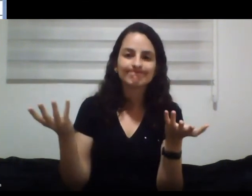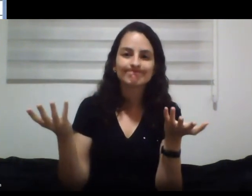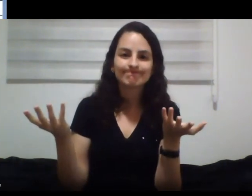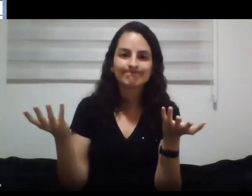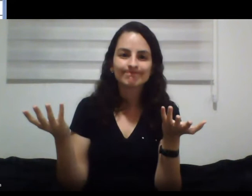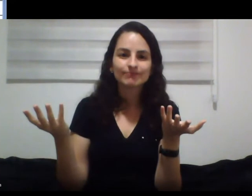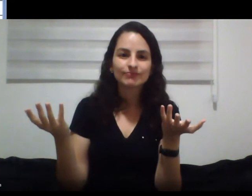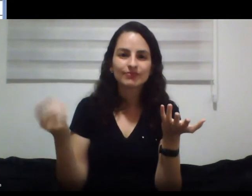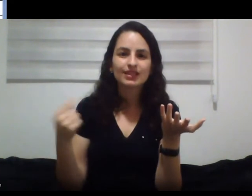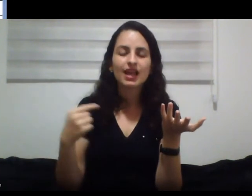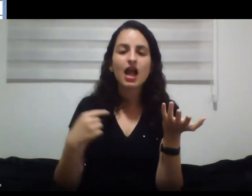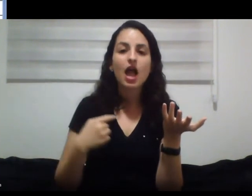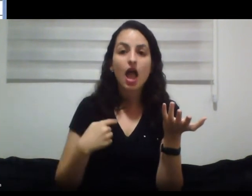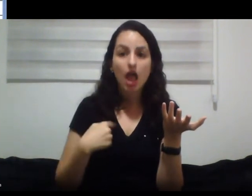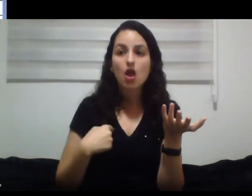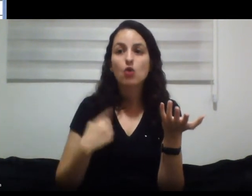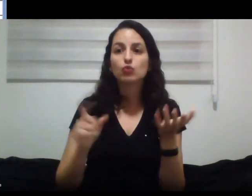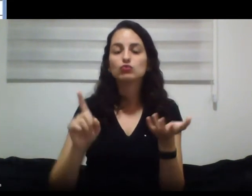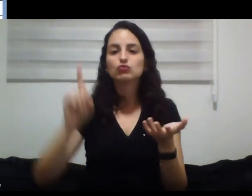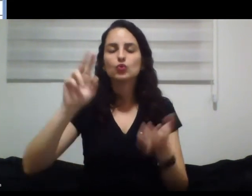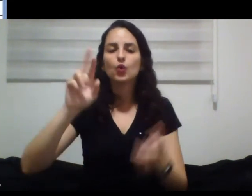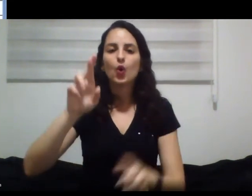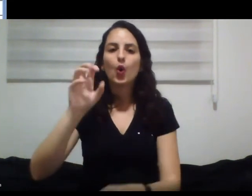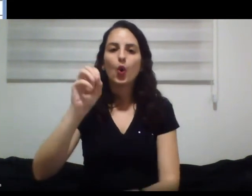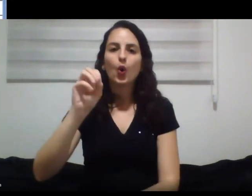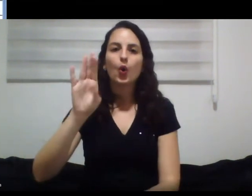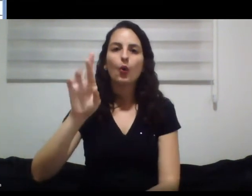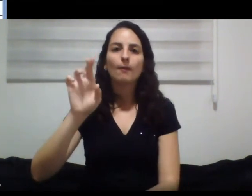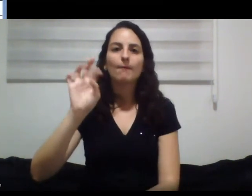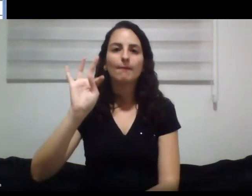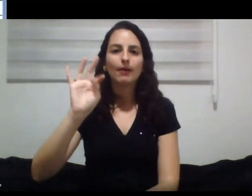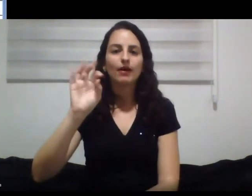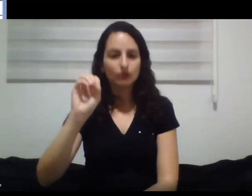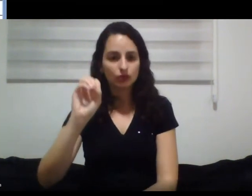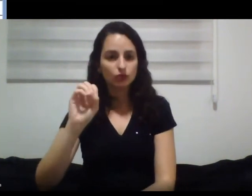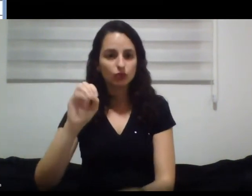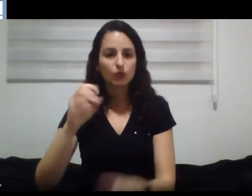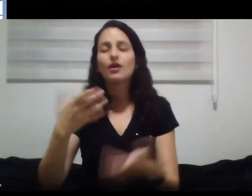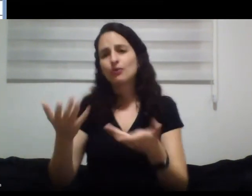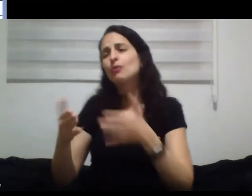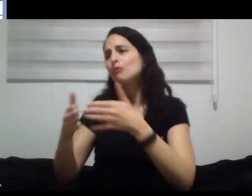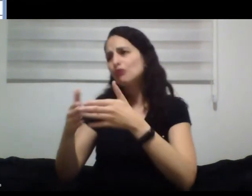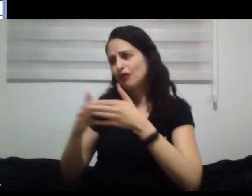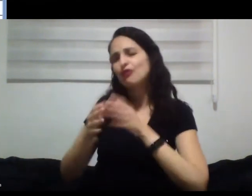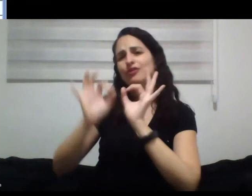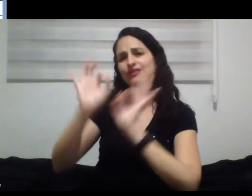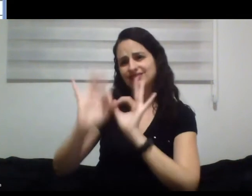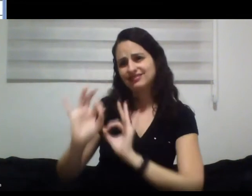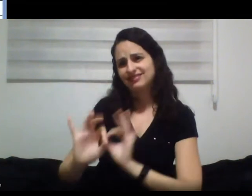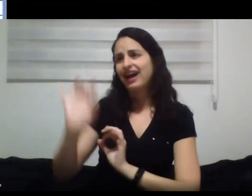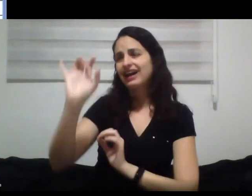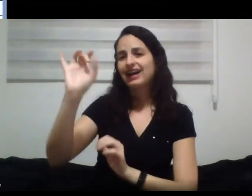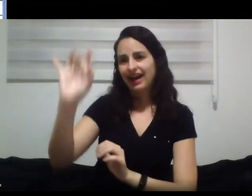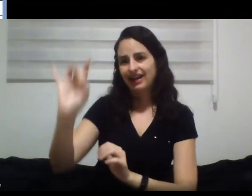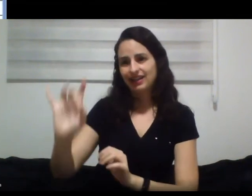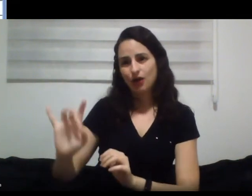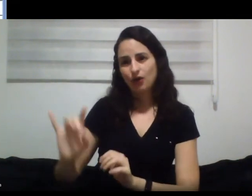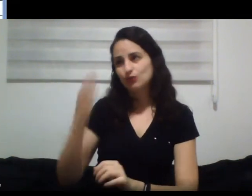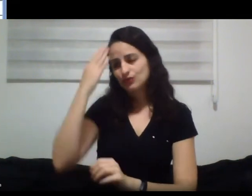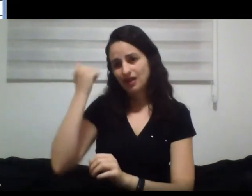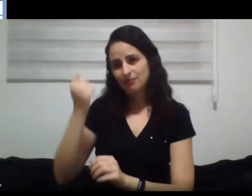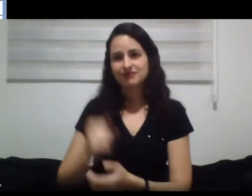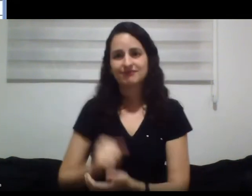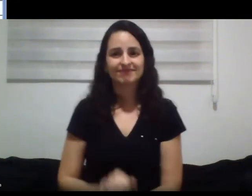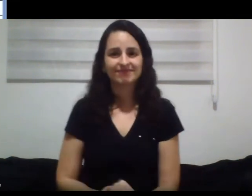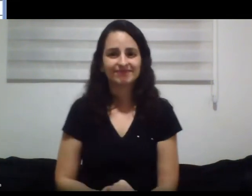Cláudia, a bibliografia tá em branco aí, ó. Alguém falou que ia chamar a professora Cláudia, estamos abaixo de 250 já faz uns 20 minutos. Por favor,